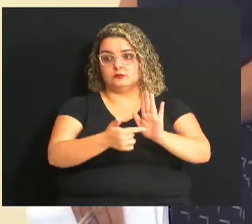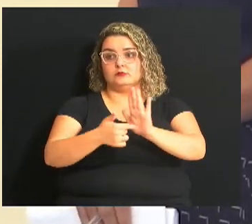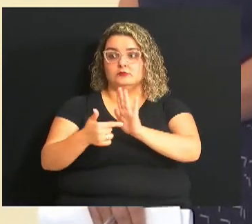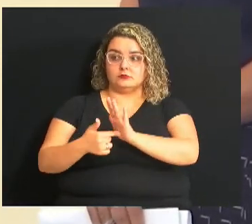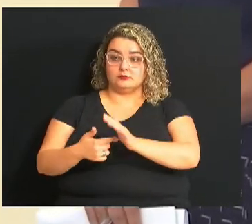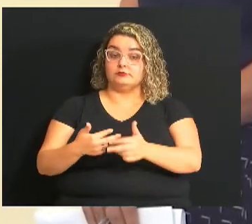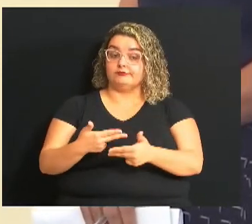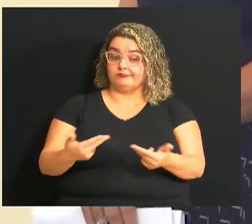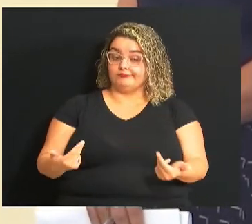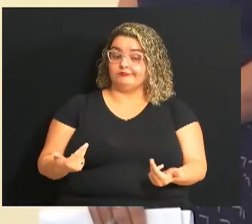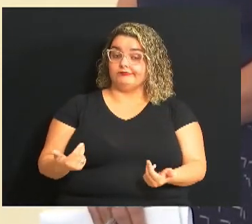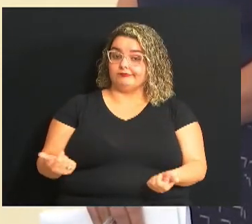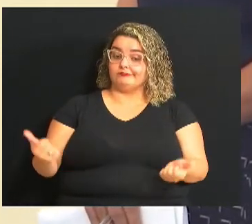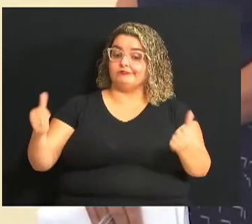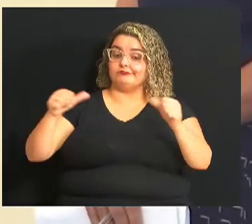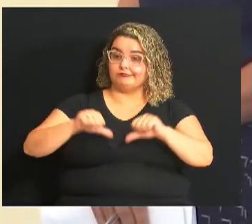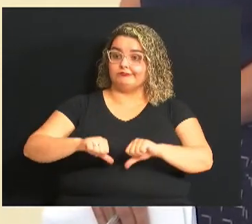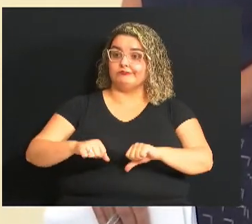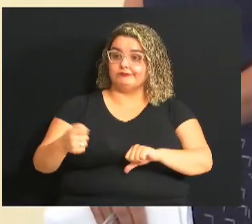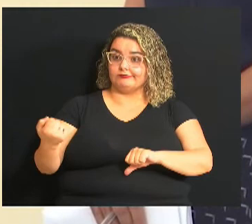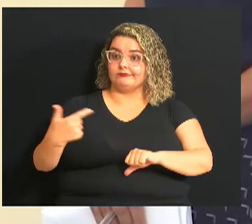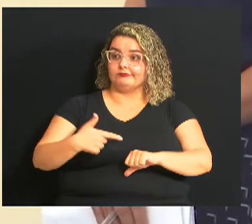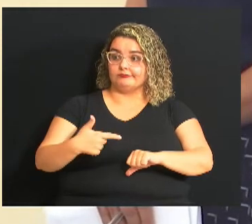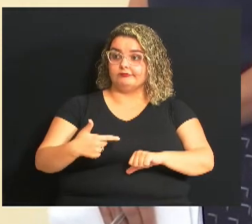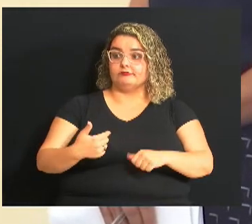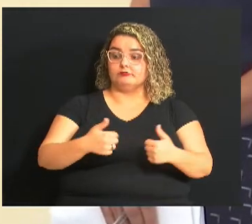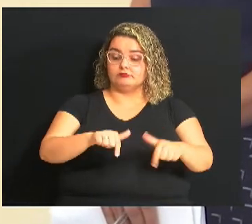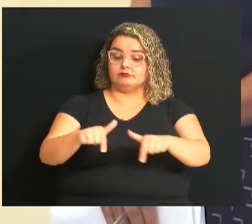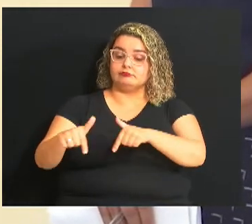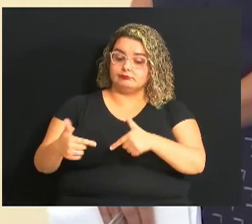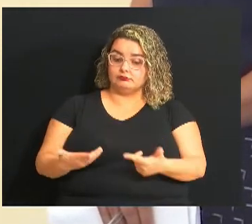pior do que as condições de trabalho dos professores.